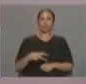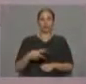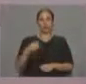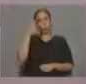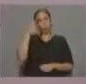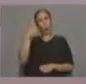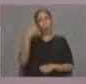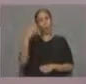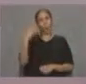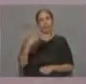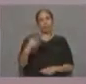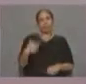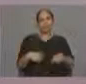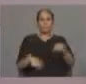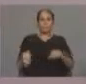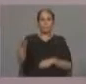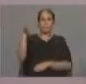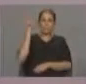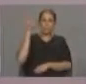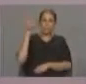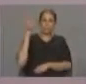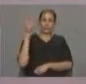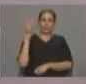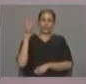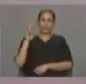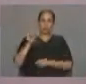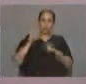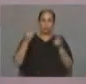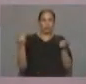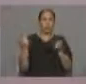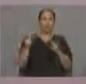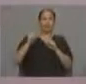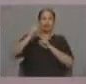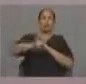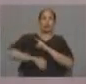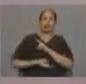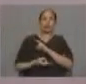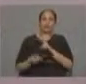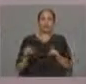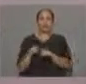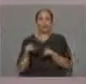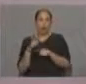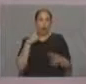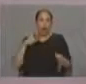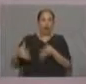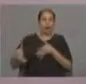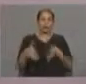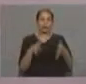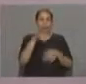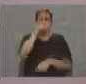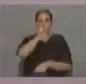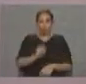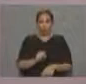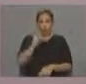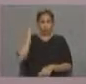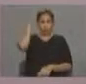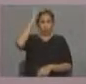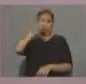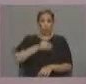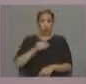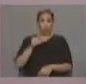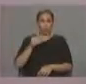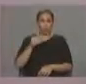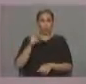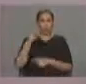nesta tarefa patriótica é de criar uma alternativa credível ao governo da república que é isso que